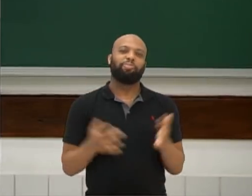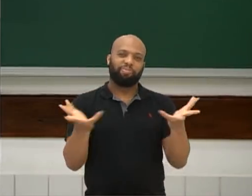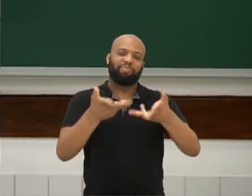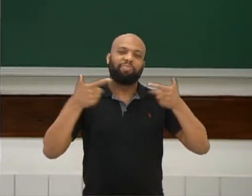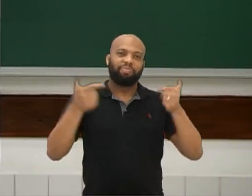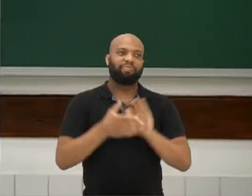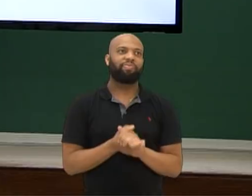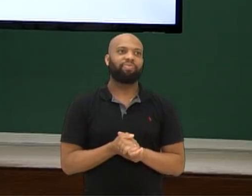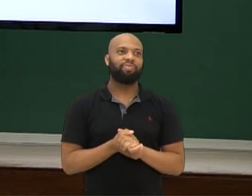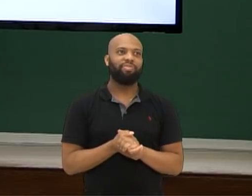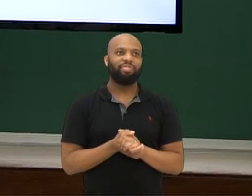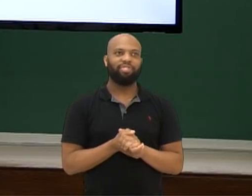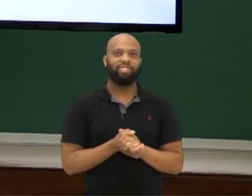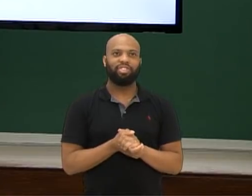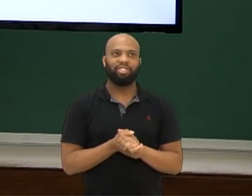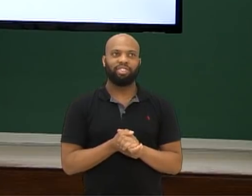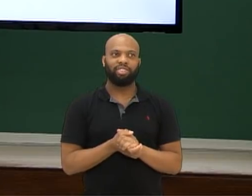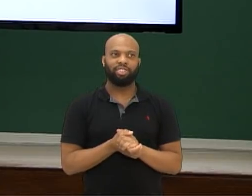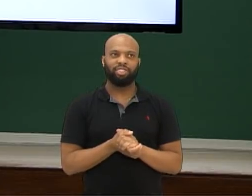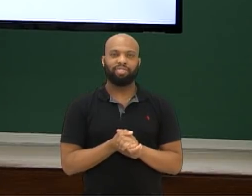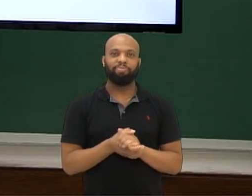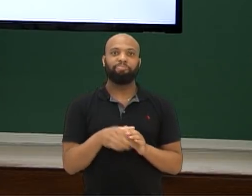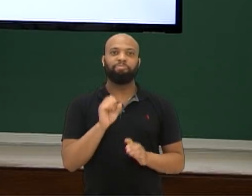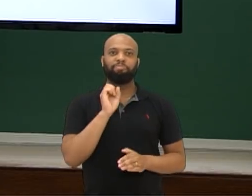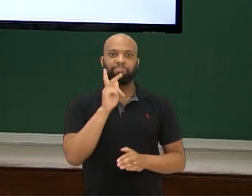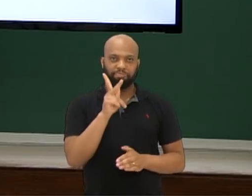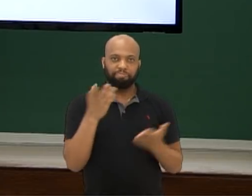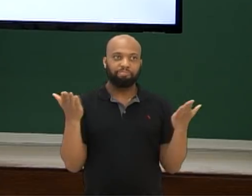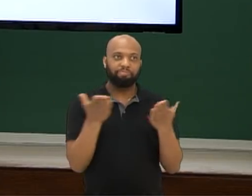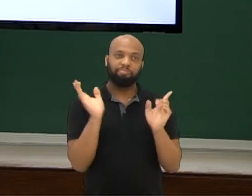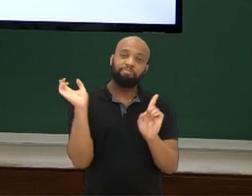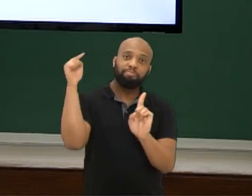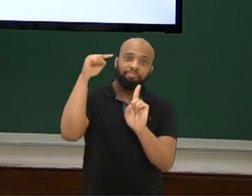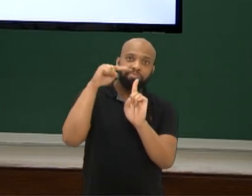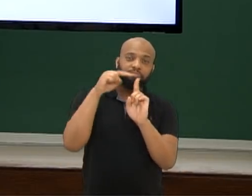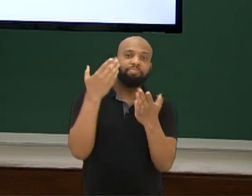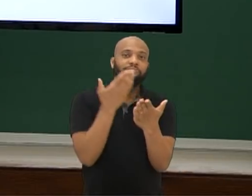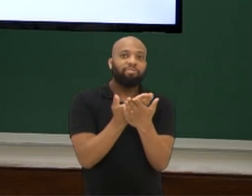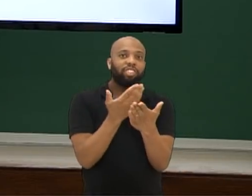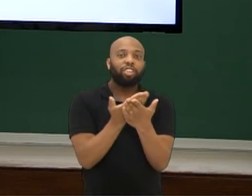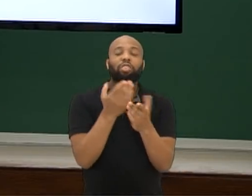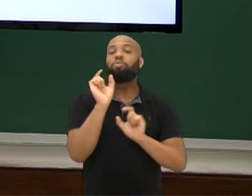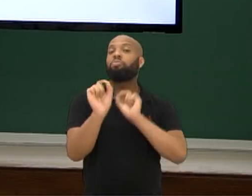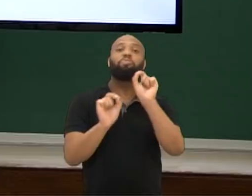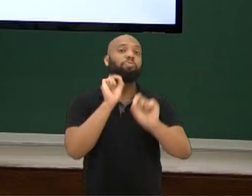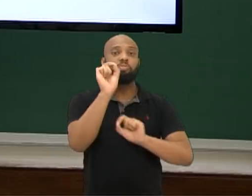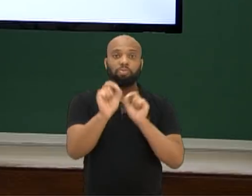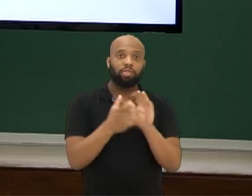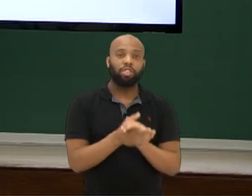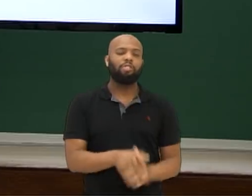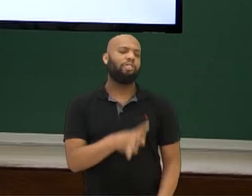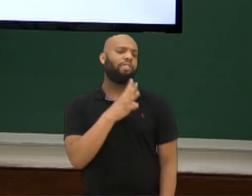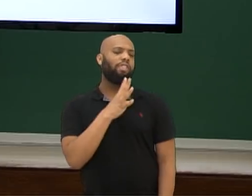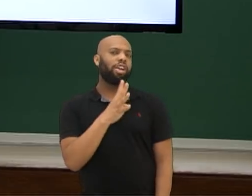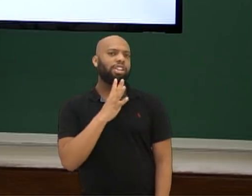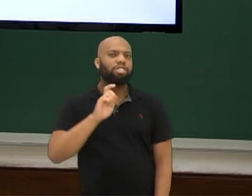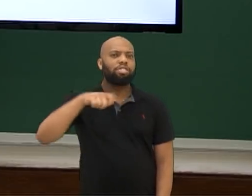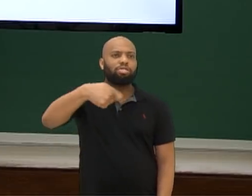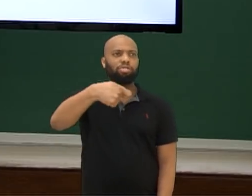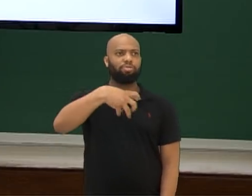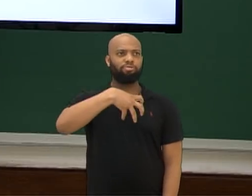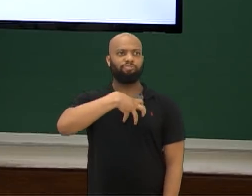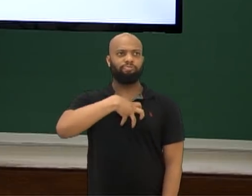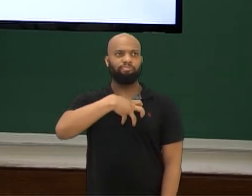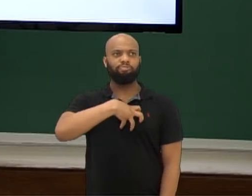Sensacional! Voltei aqui, beleza? Objetivos da aula de hoje, senhoras e senhores. Conhecer um pouco do